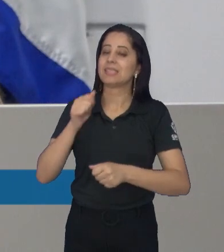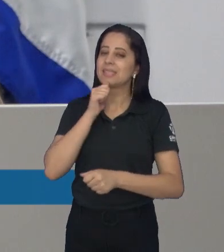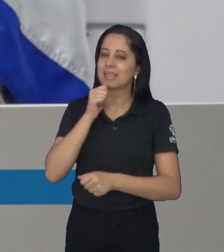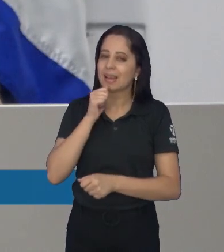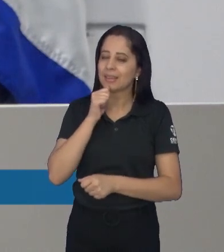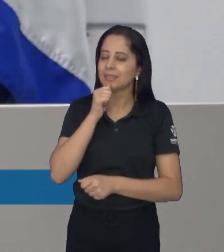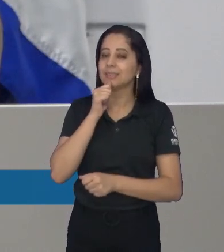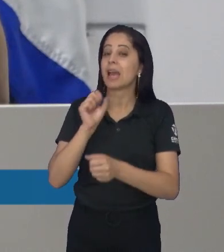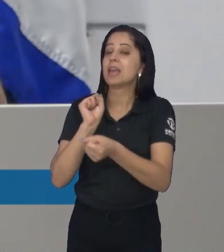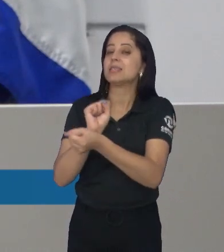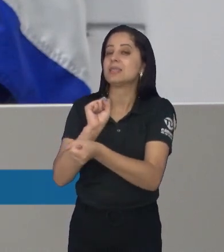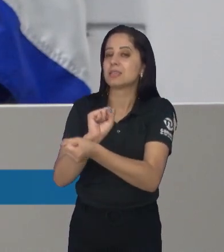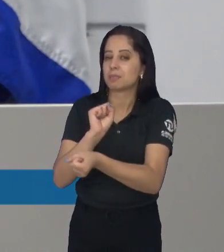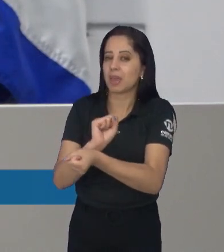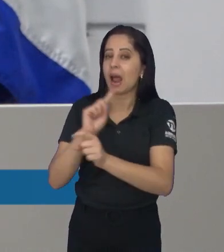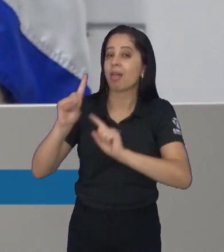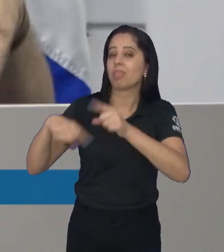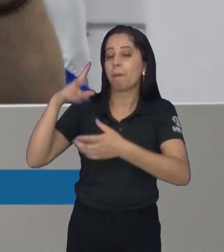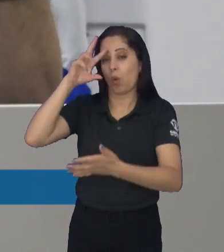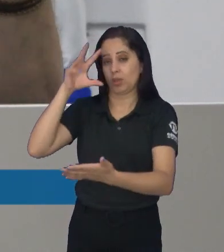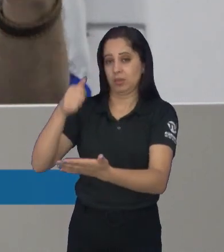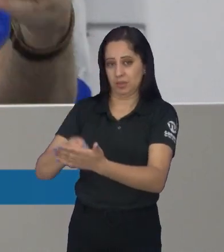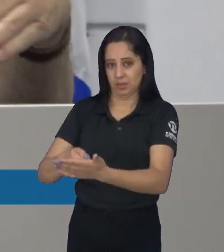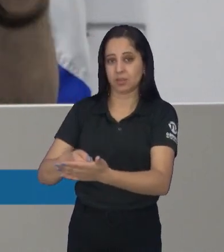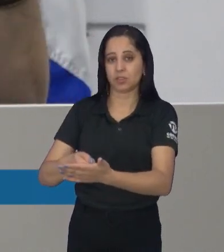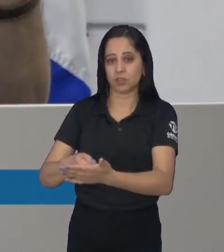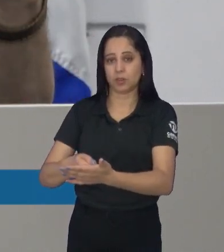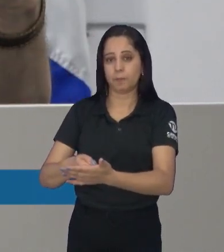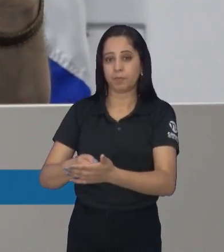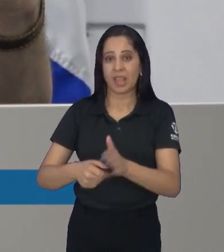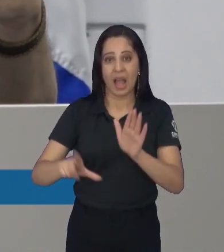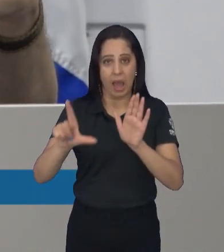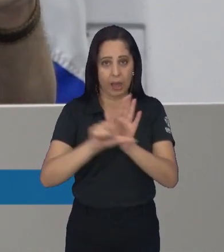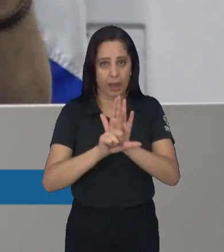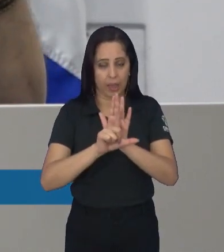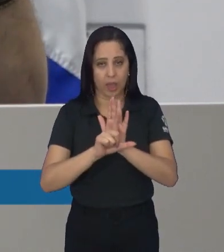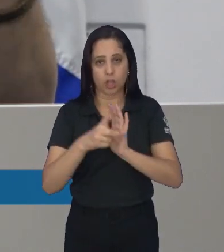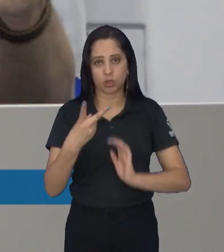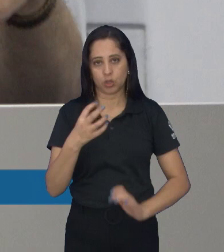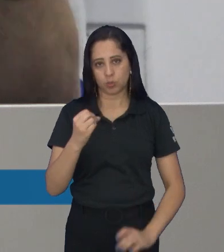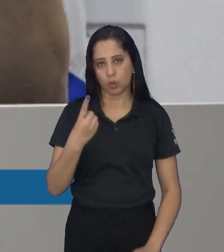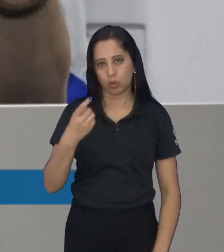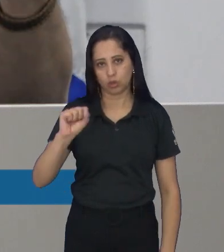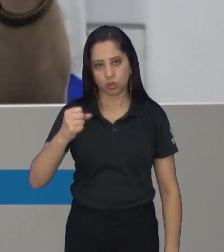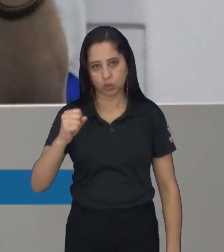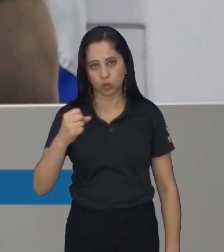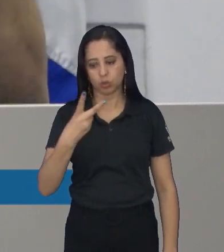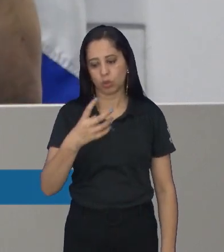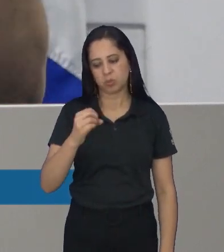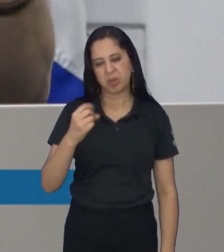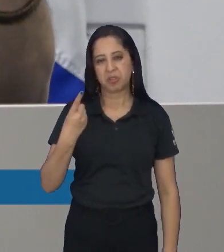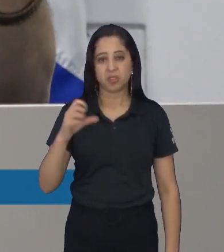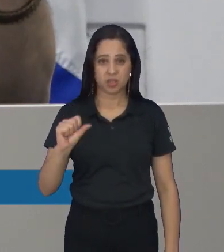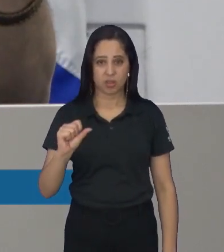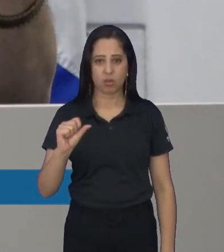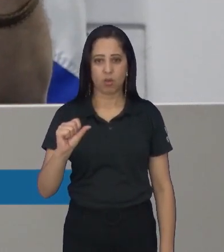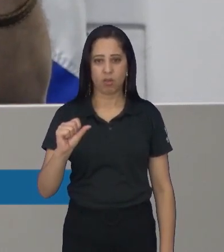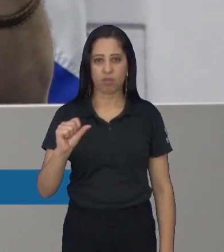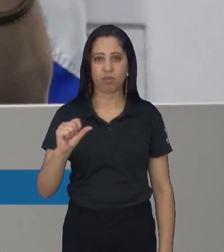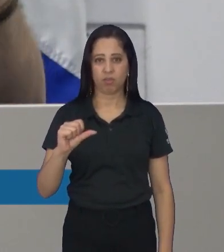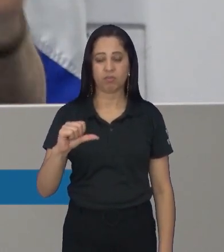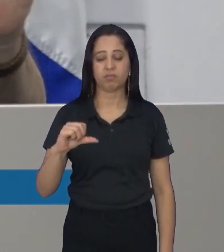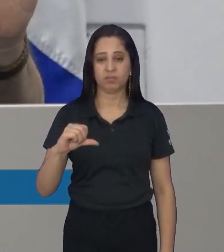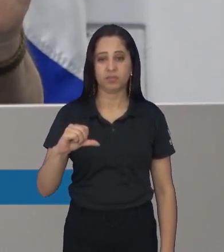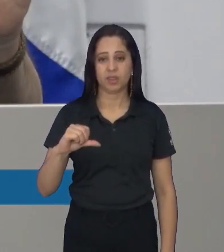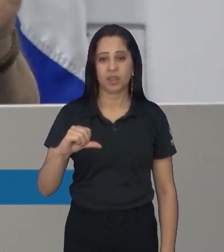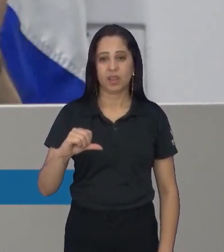das coisas para tomar essas decisões eu acho que a lei é de 2018 19 Ela ainda tá a gente ainda tem uma resposta que